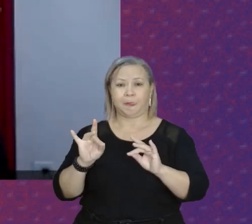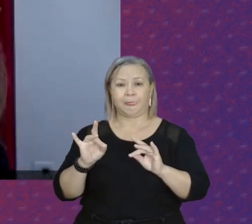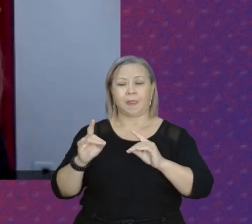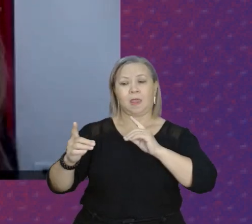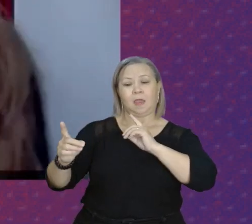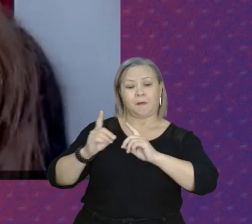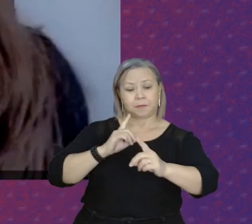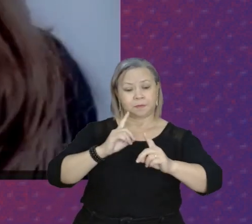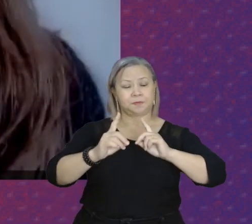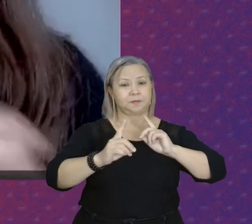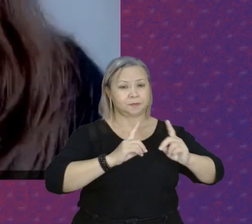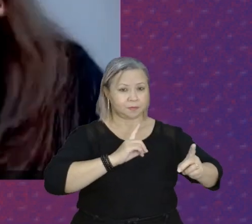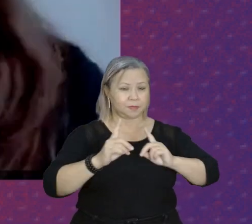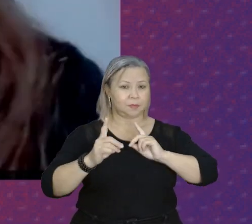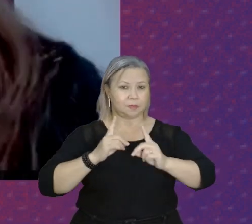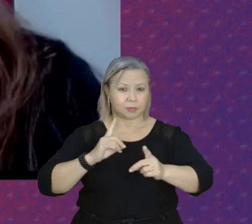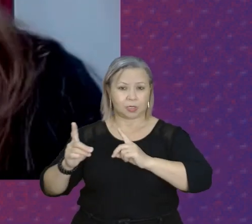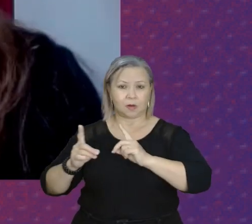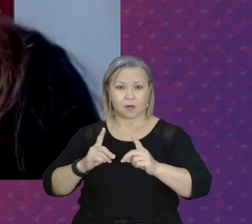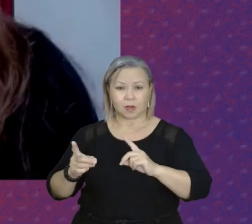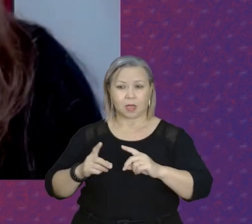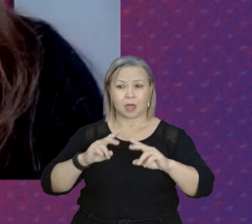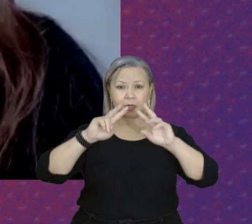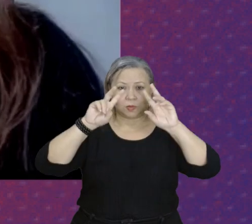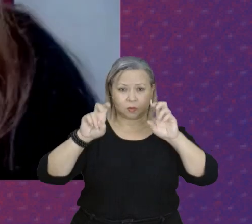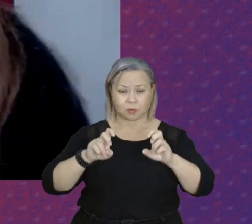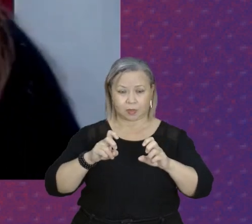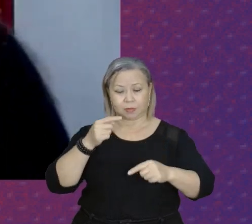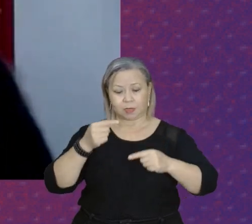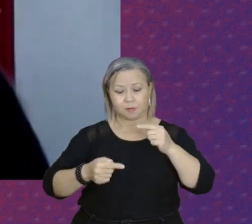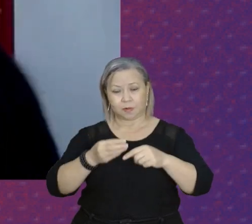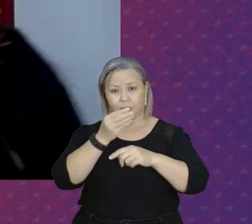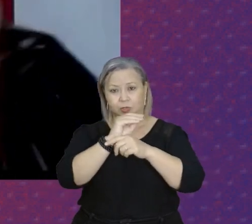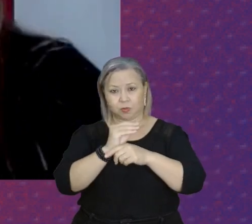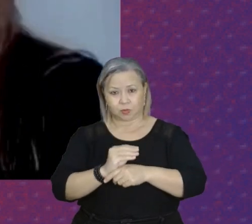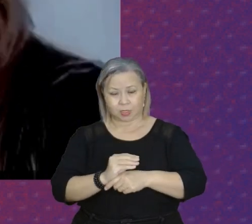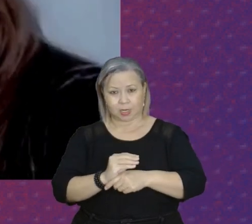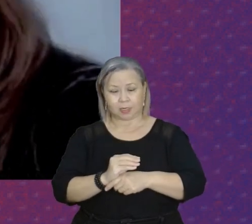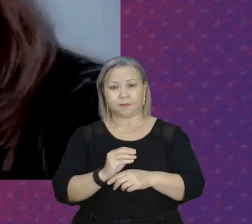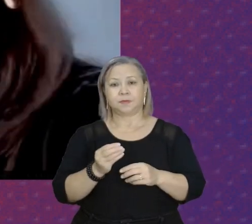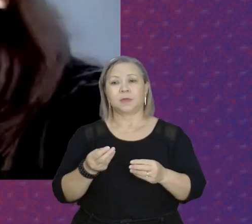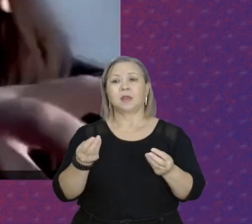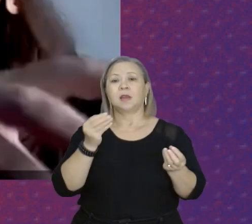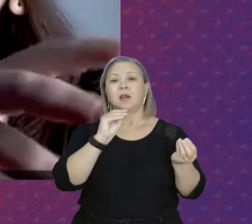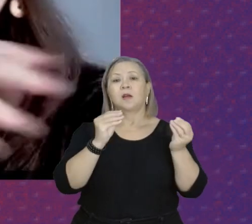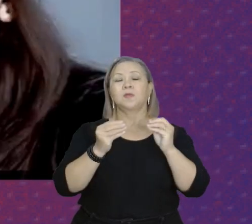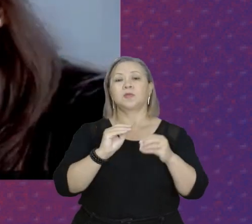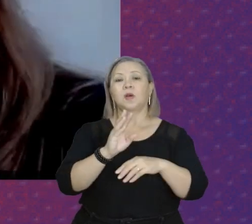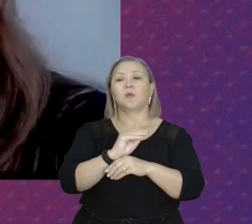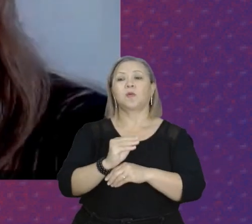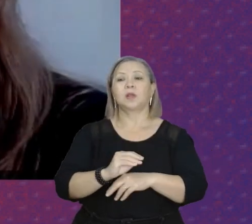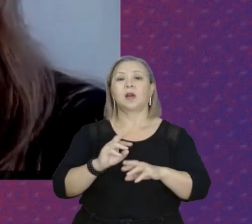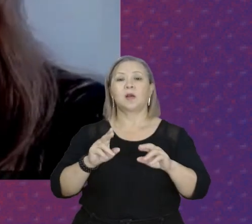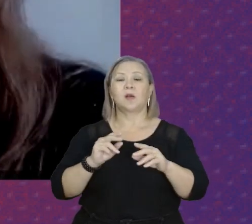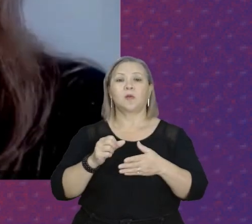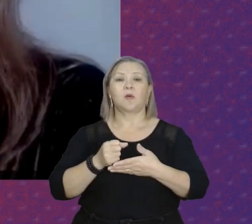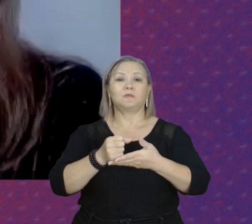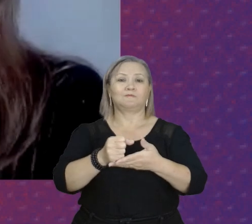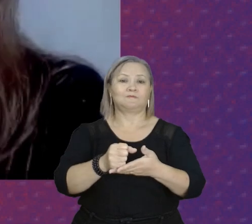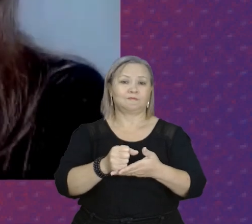dialogando com termos da política de cuidado, né? Só que colocando e reforçando o cuidado como atribuição da família.